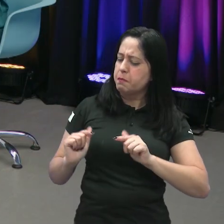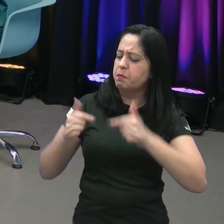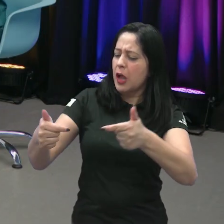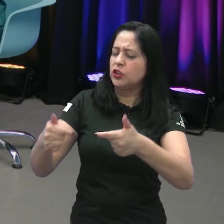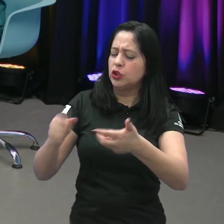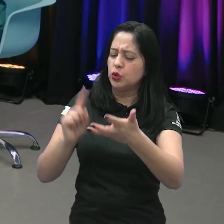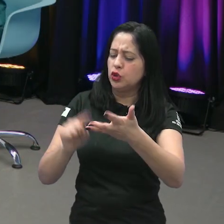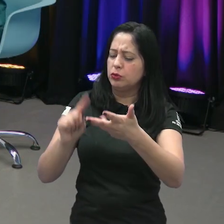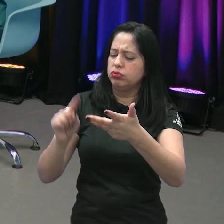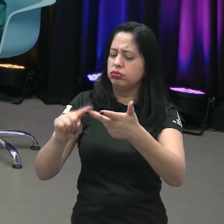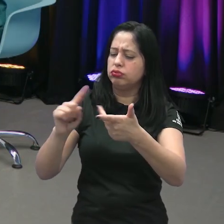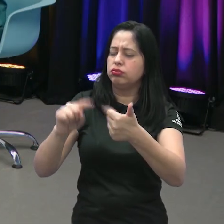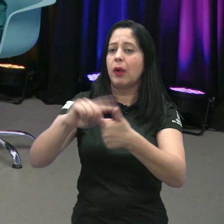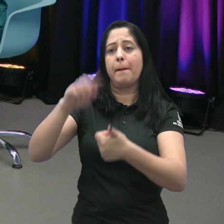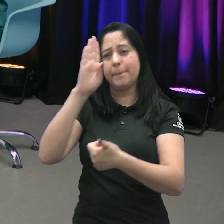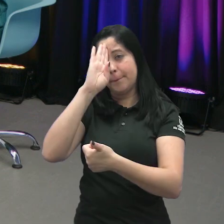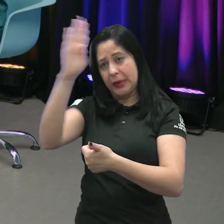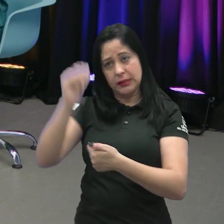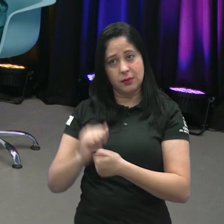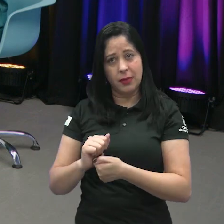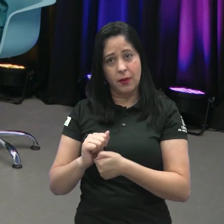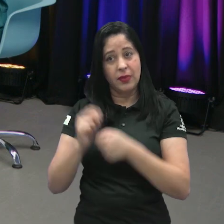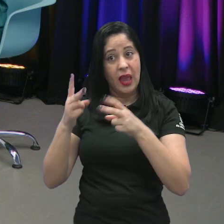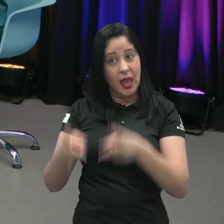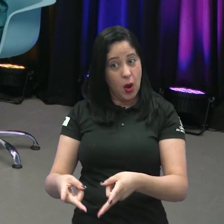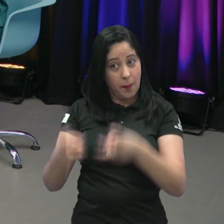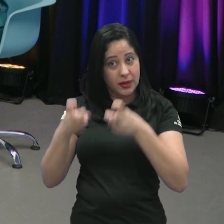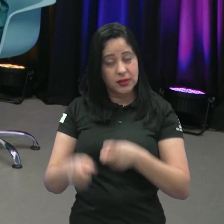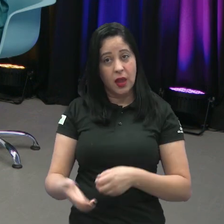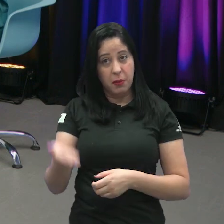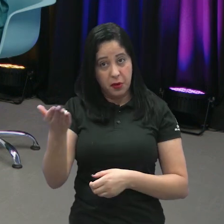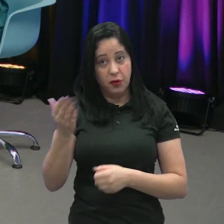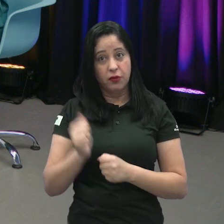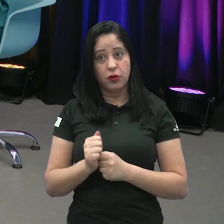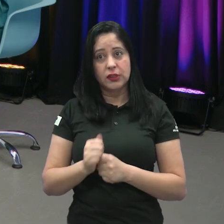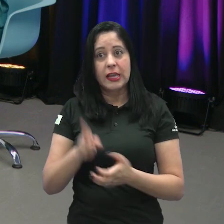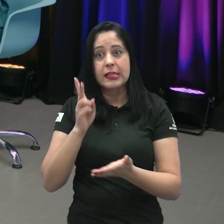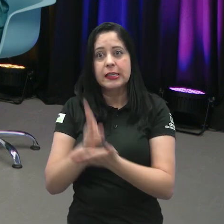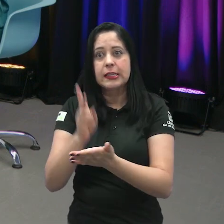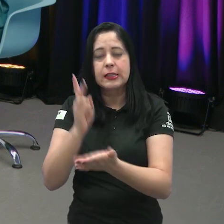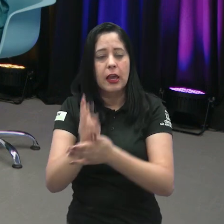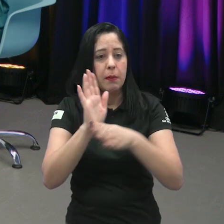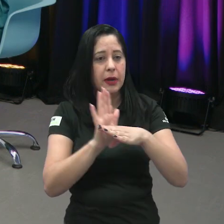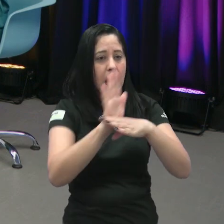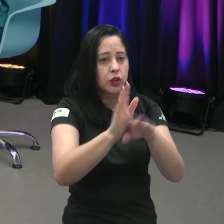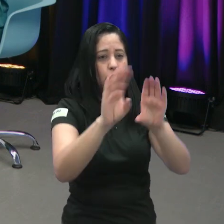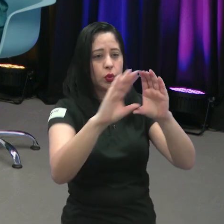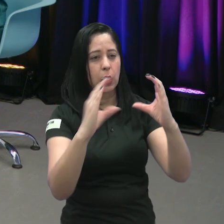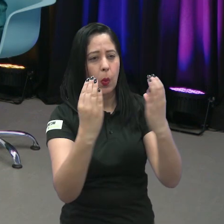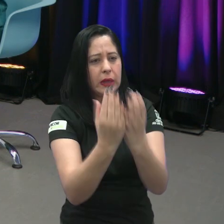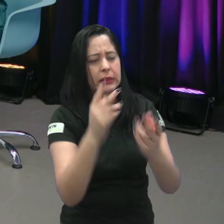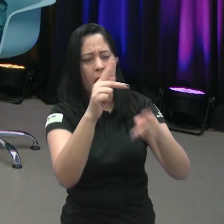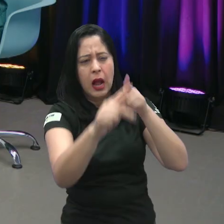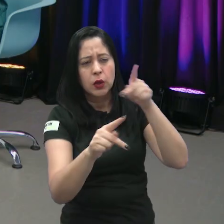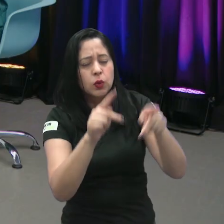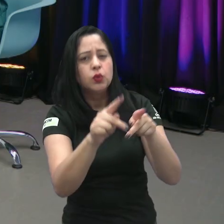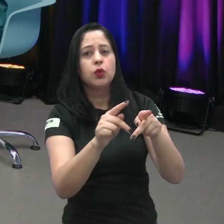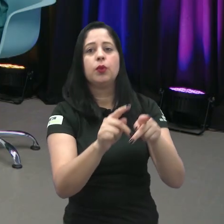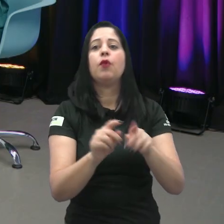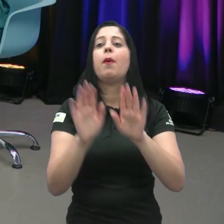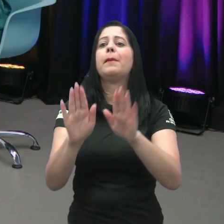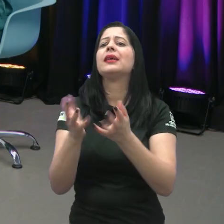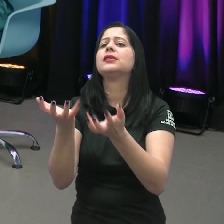suas ações principais, né? E a gente vê muito o seu movimento que você faz hoje na escutativa, né, com a